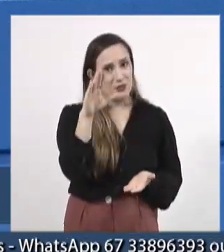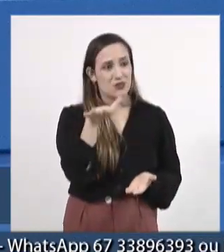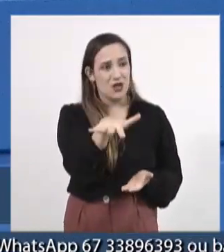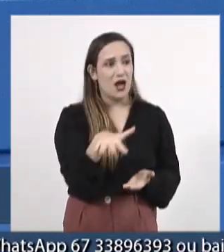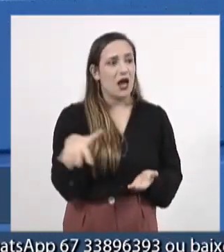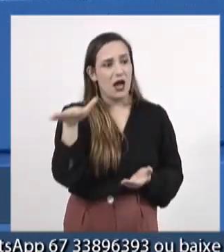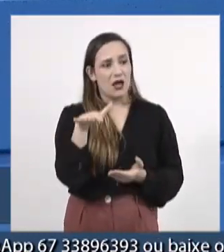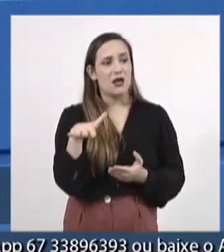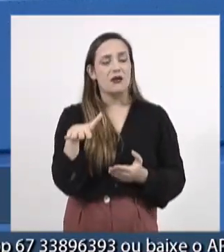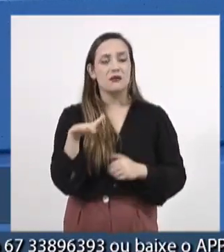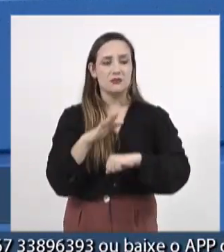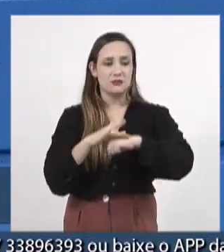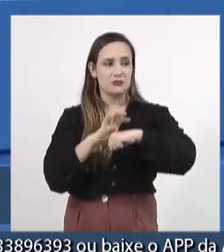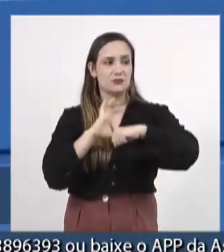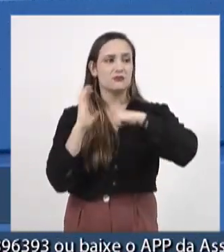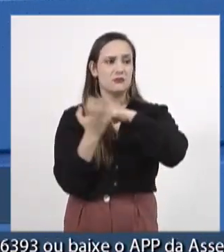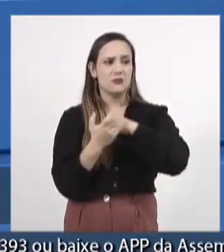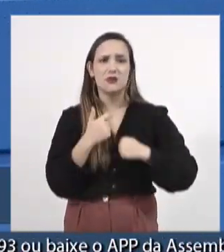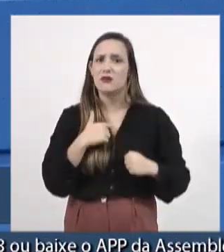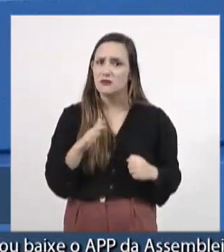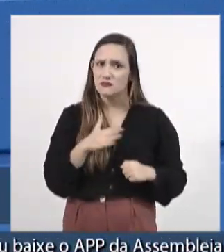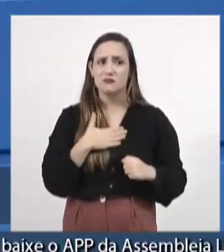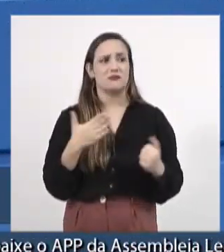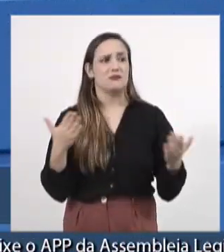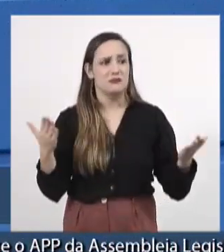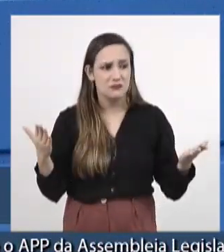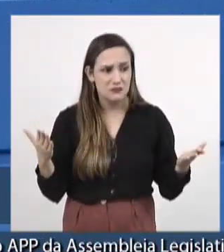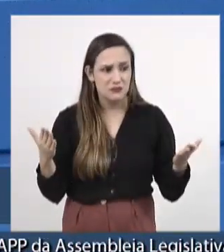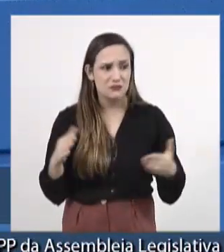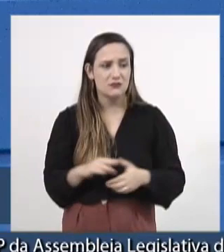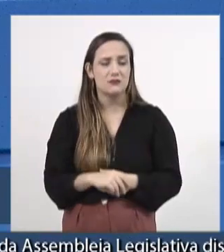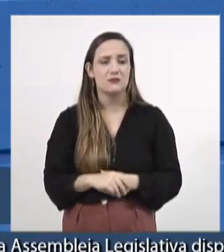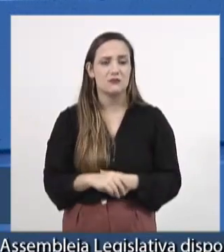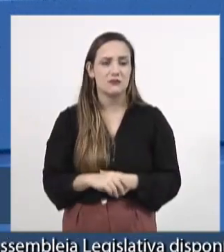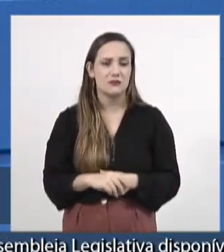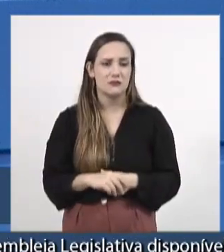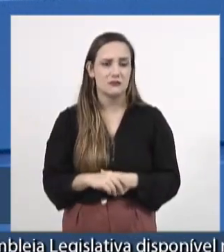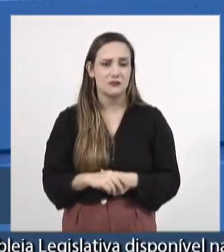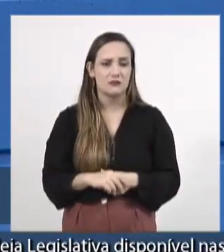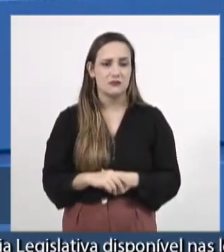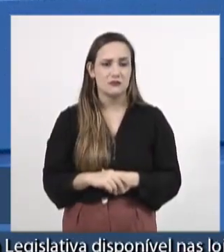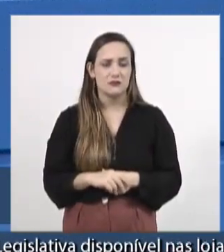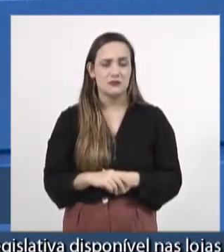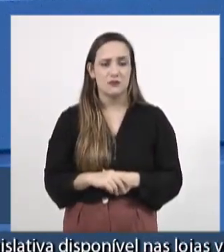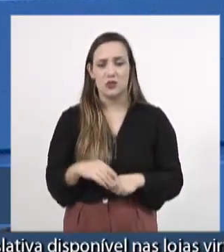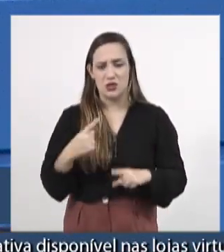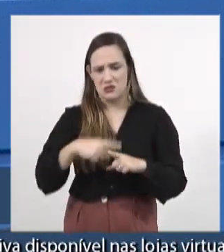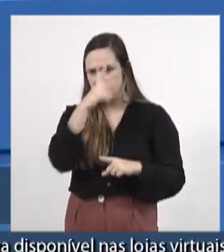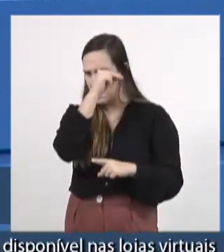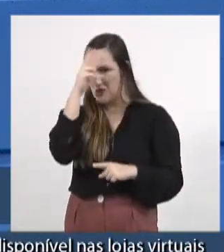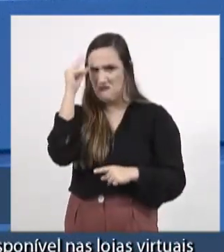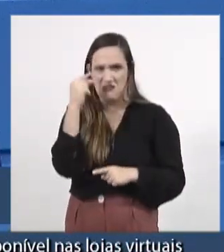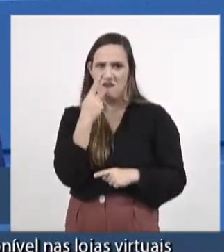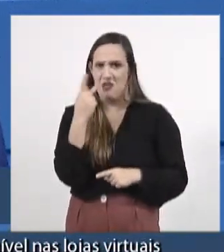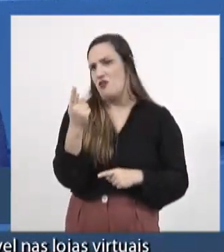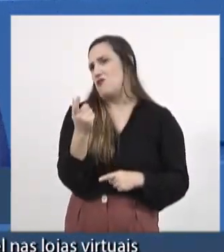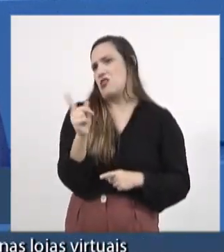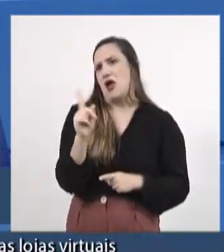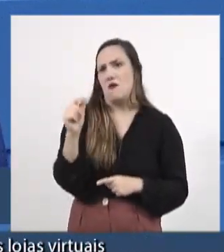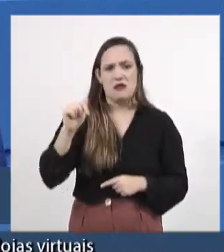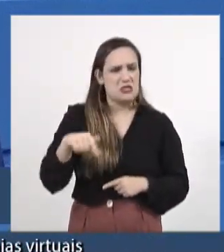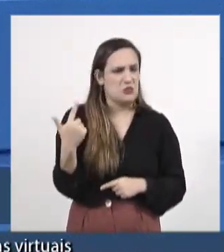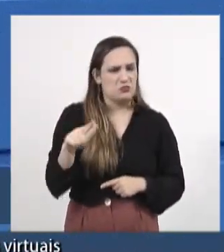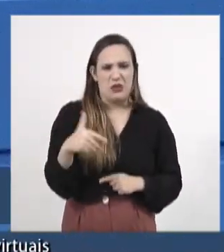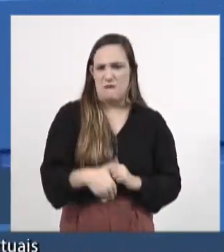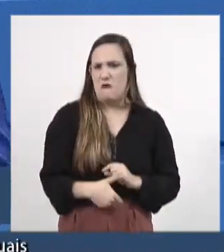e me assusta muito, nos assustou muito, quando o prefeito assumiu a prefeitura em dizer que não existia pessoas em situação